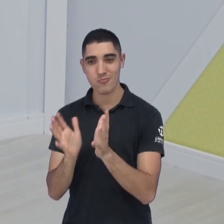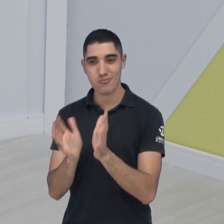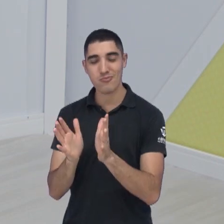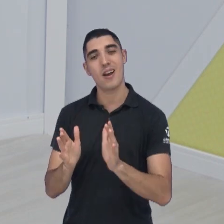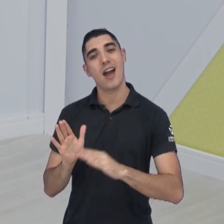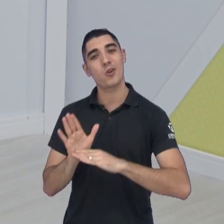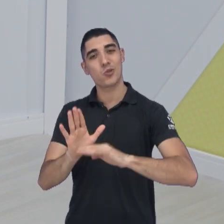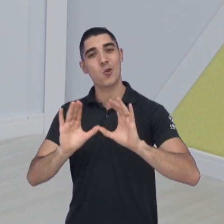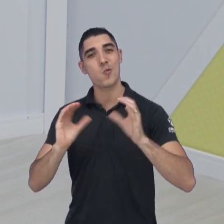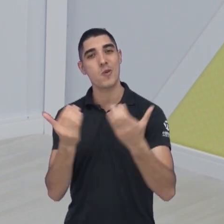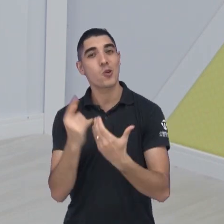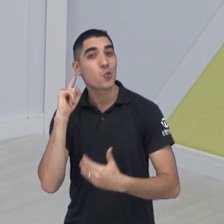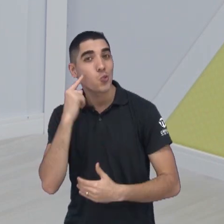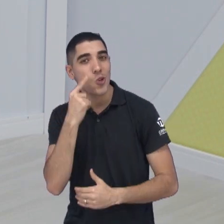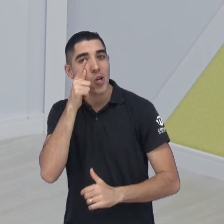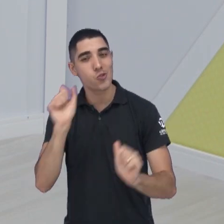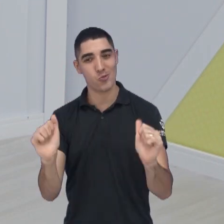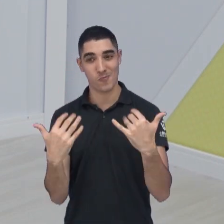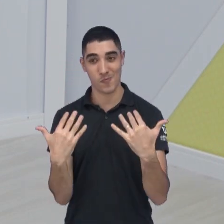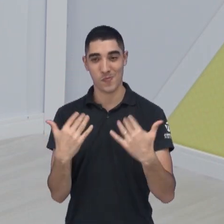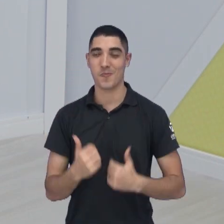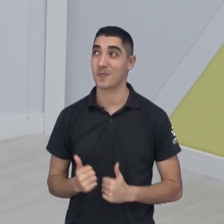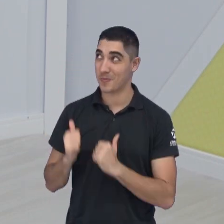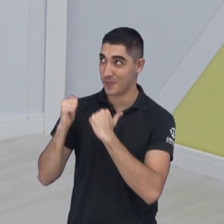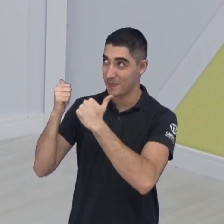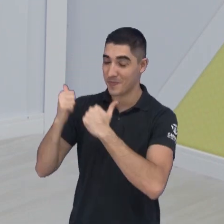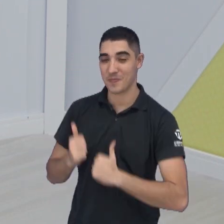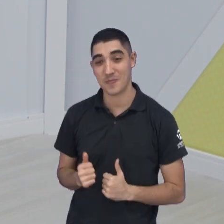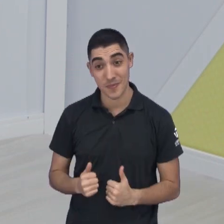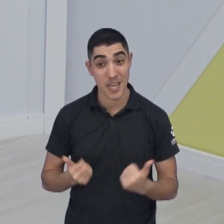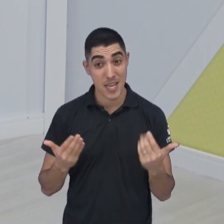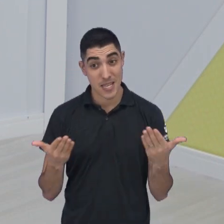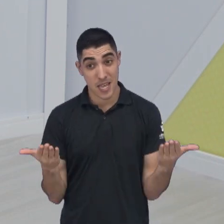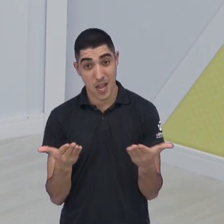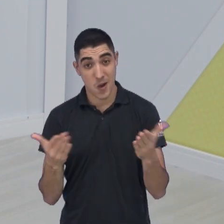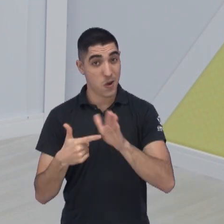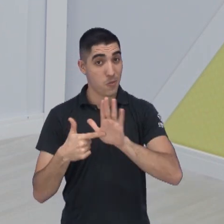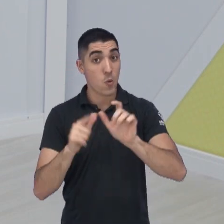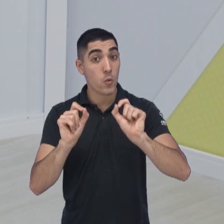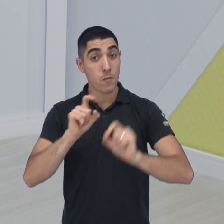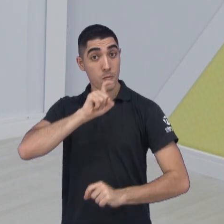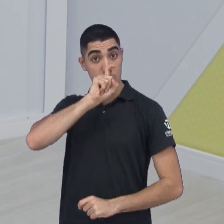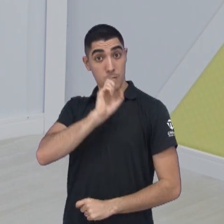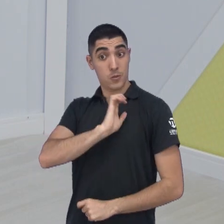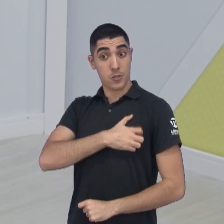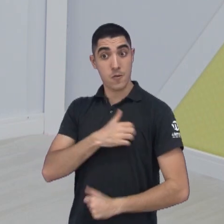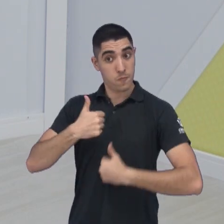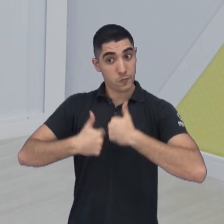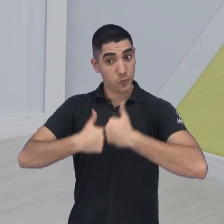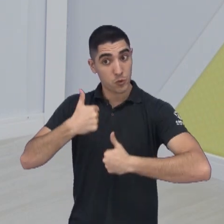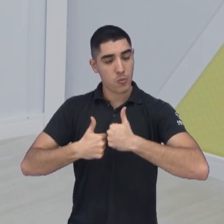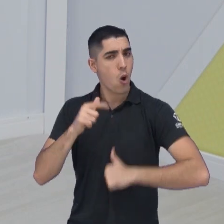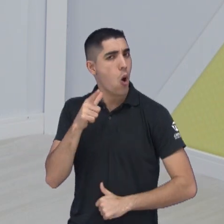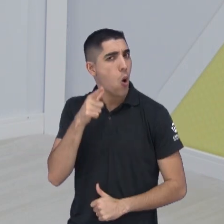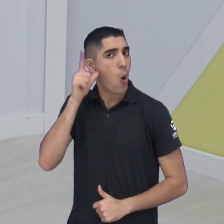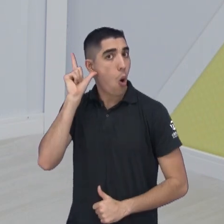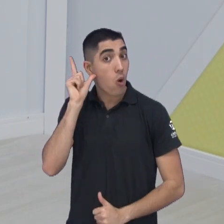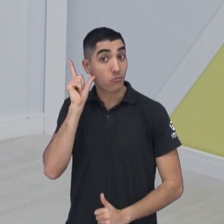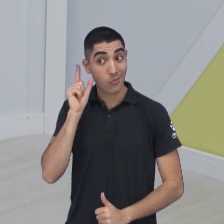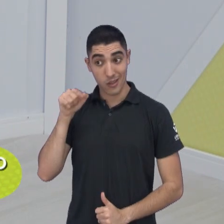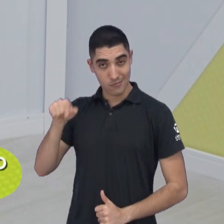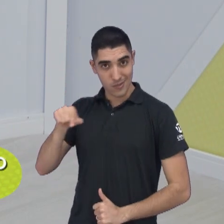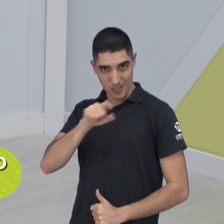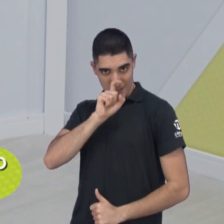surda que acompanha o nosso Hora do Esporte, tá certo? E olha só, a gente começa falando do São José Esporte Clube. Ontem, enfim, a diretoria